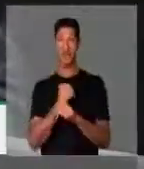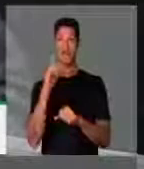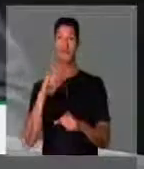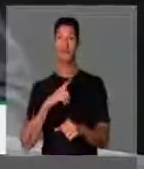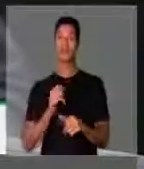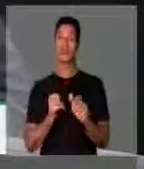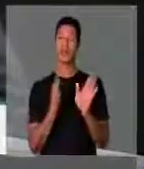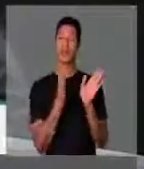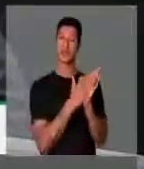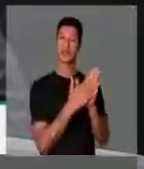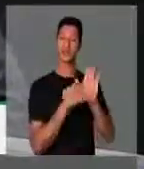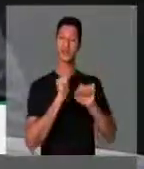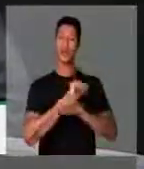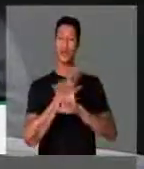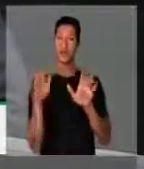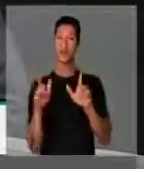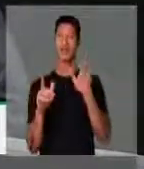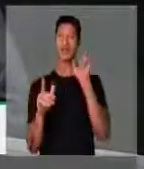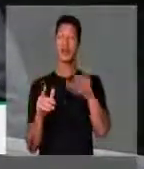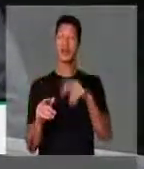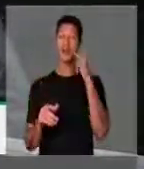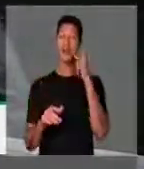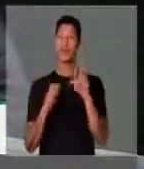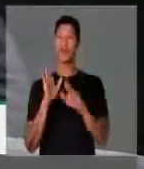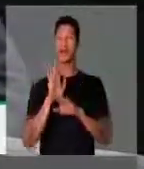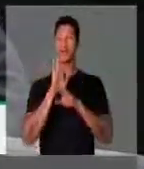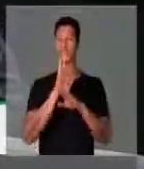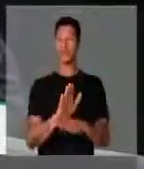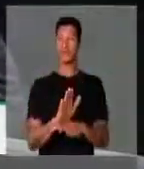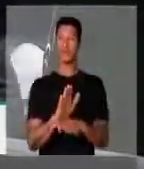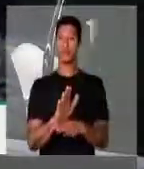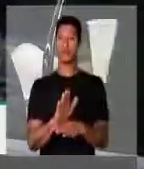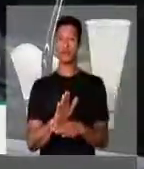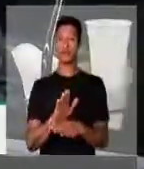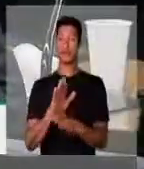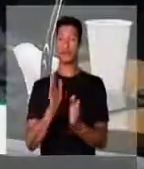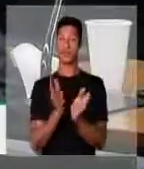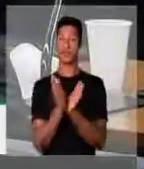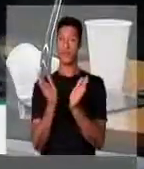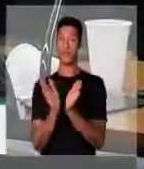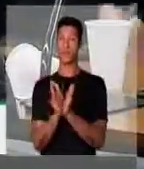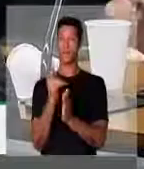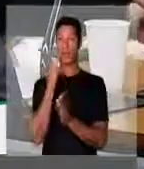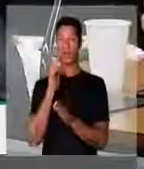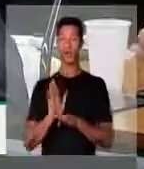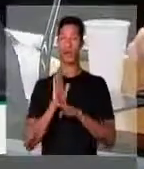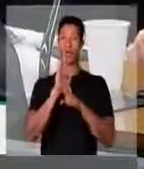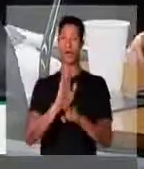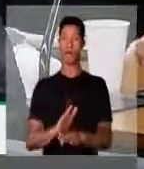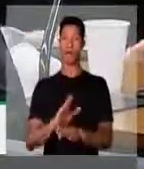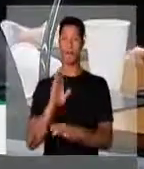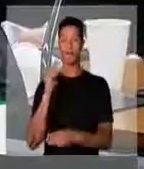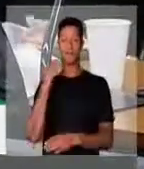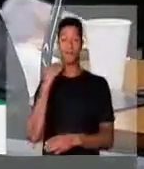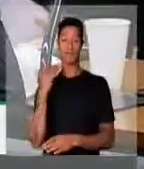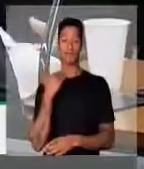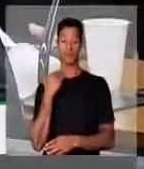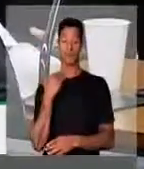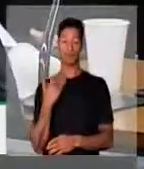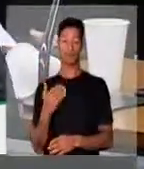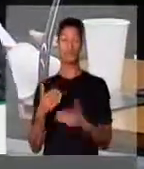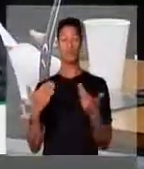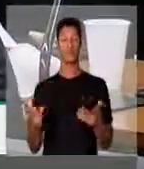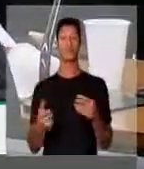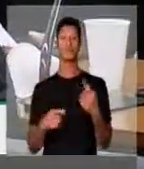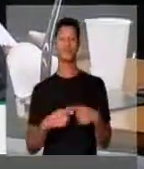ele tem um lado claramente. Ele é para beneficiar a banca, é para beneficiar banqueiros.